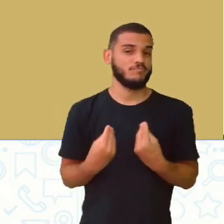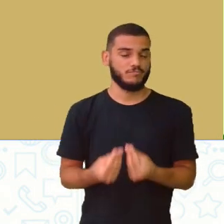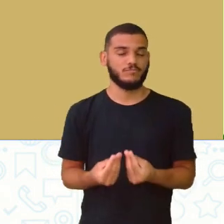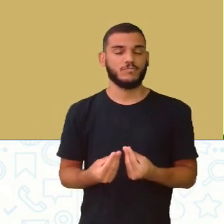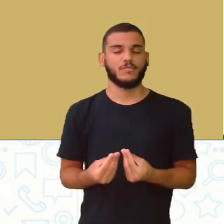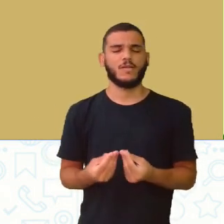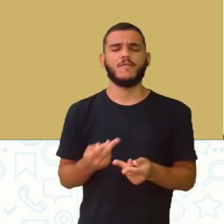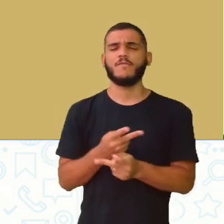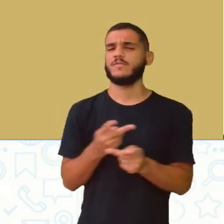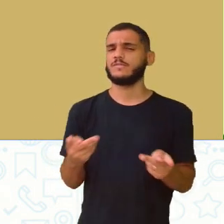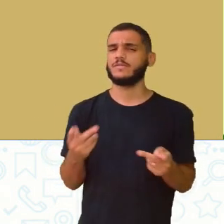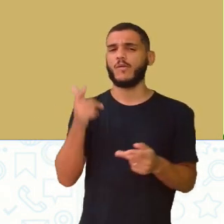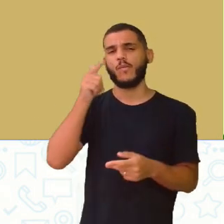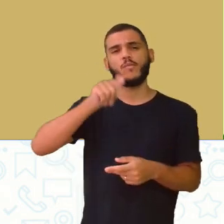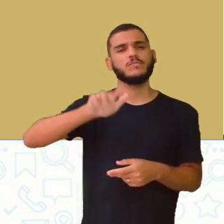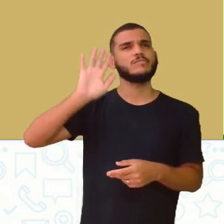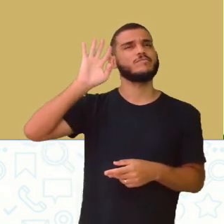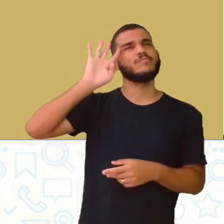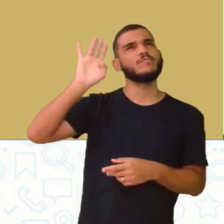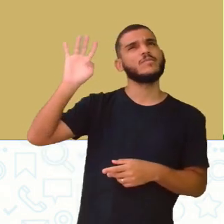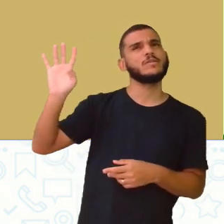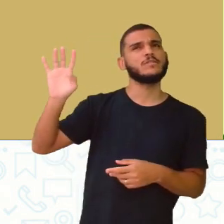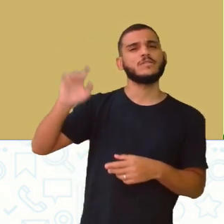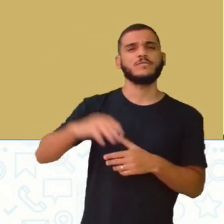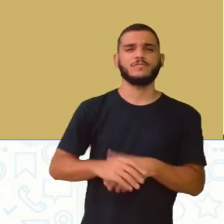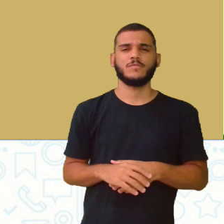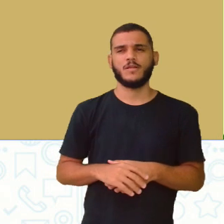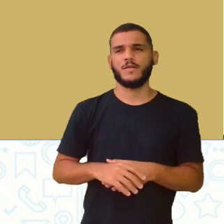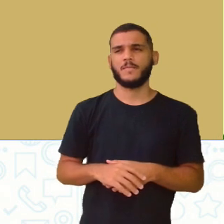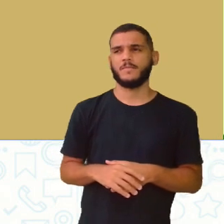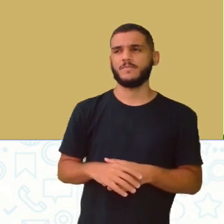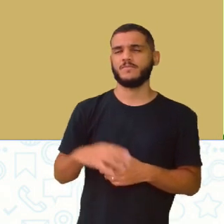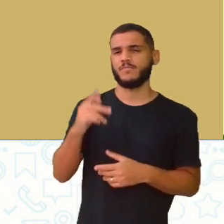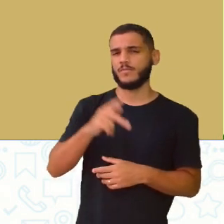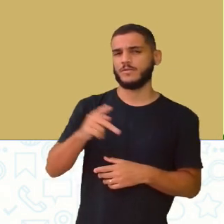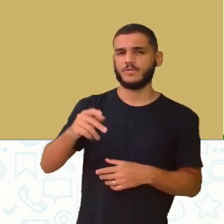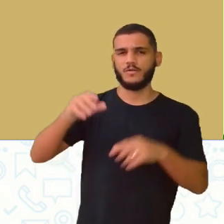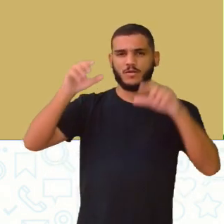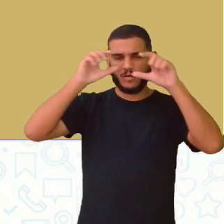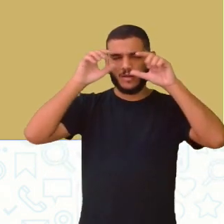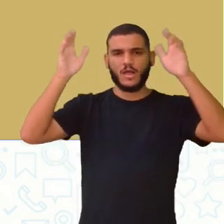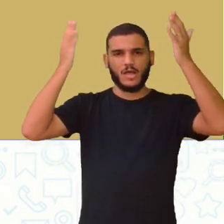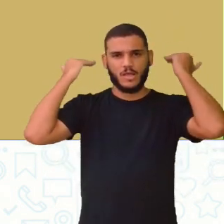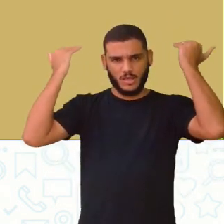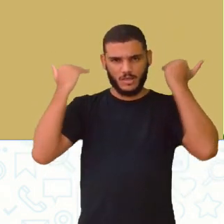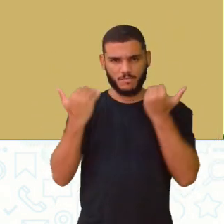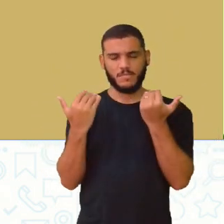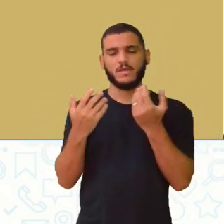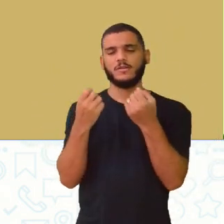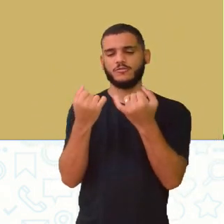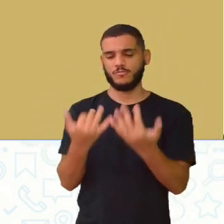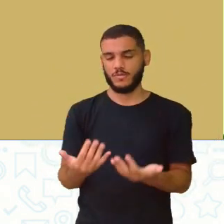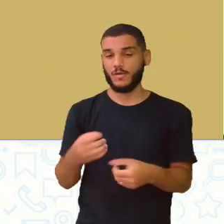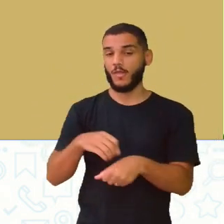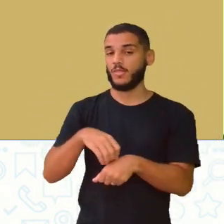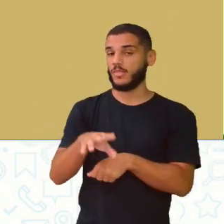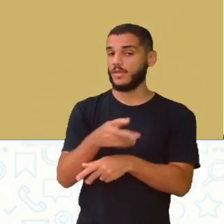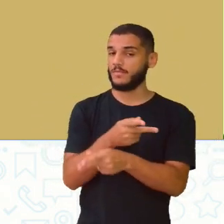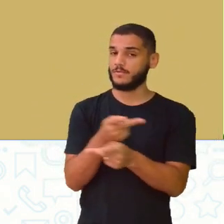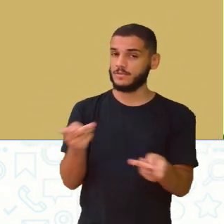vocês conseguem imaginar Camille, a professora Camille, no início da aula, ela deu uma pista, ela disse